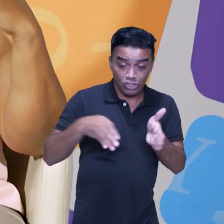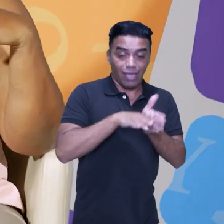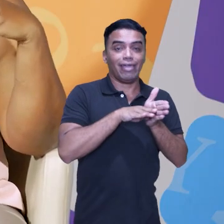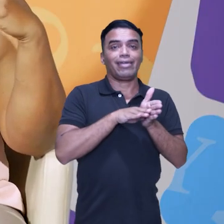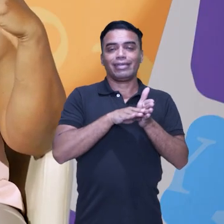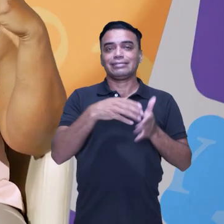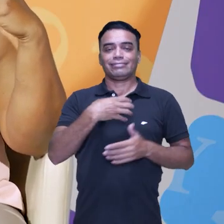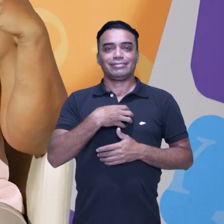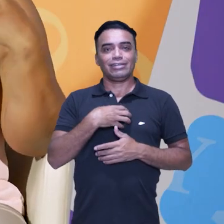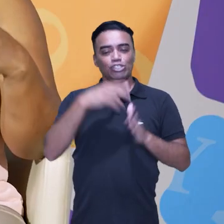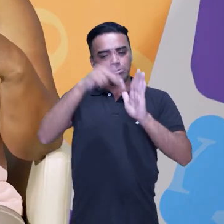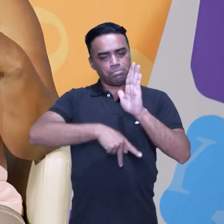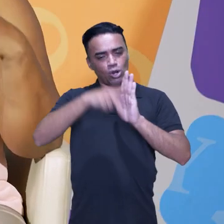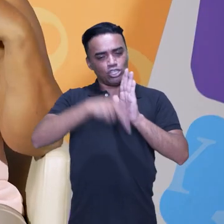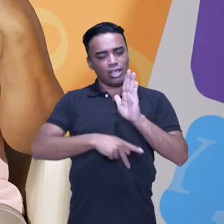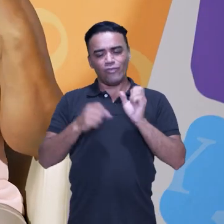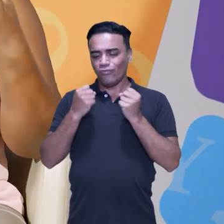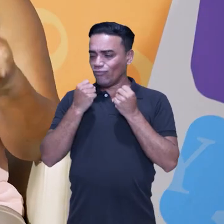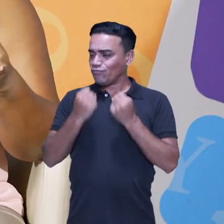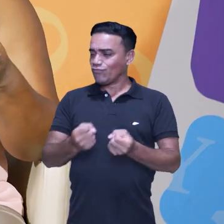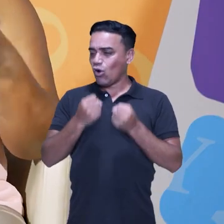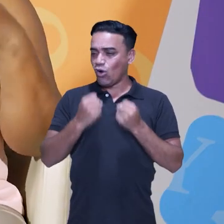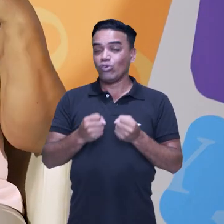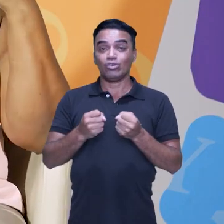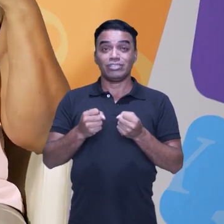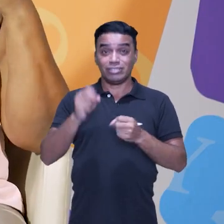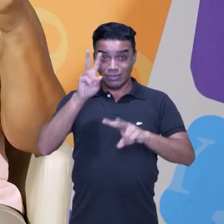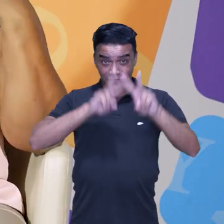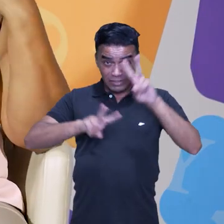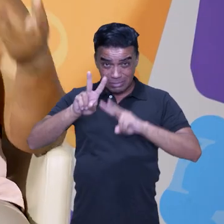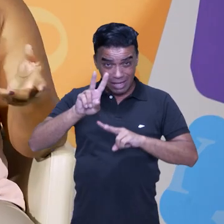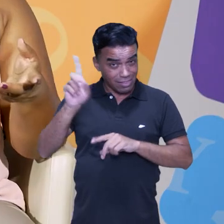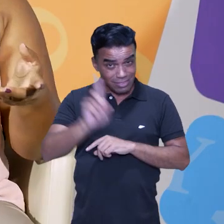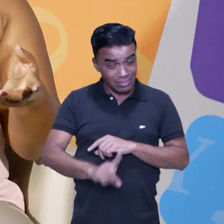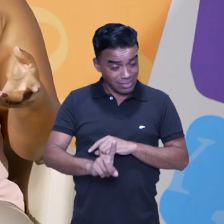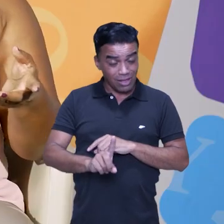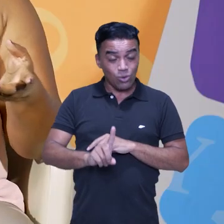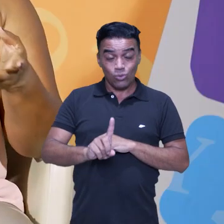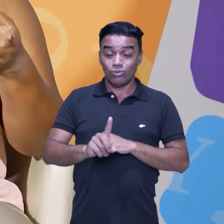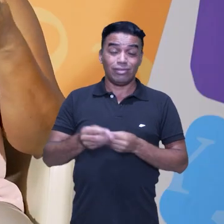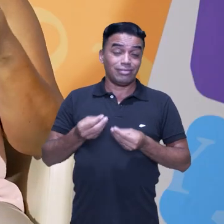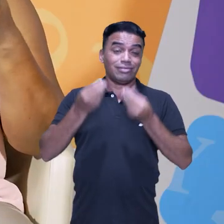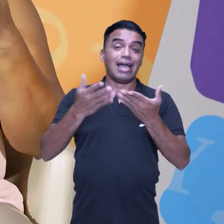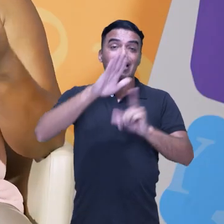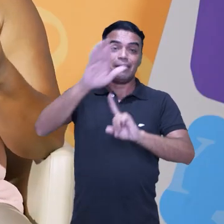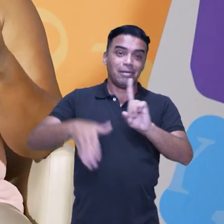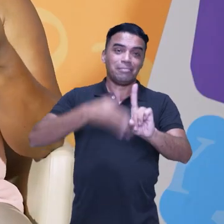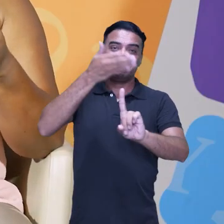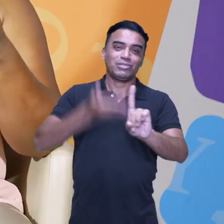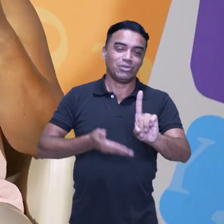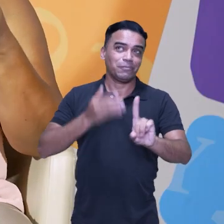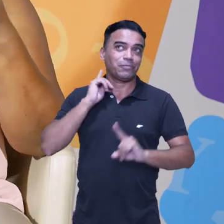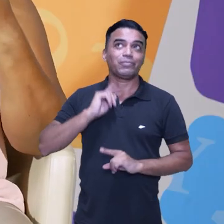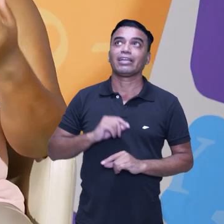força que esse projeto tem, a força de invisibilidade que esse projeto dá para esses homenageados. A força no sentido